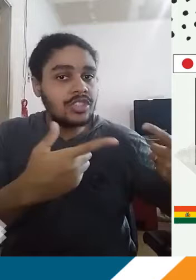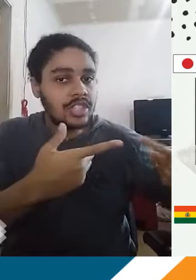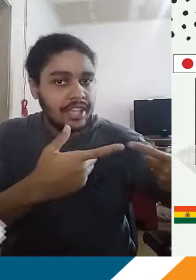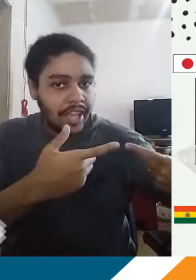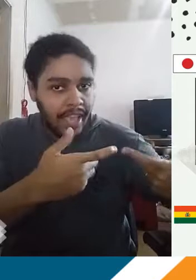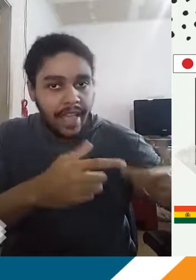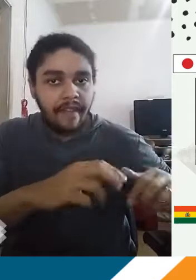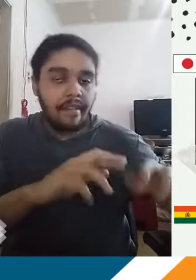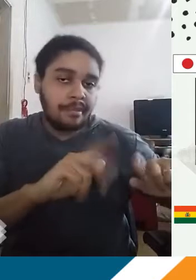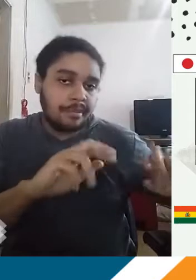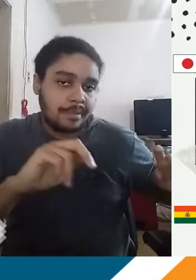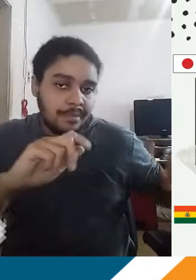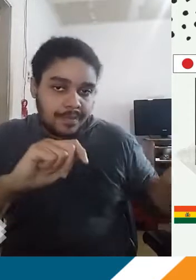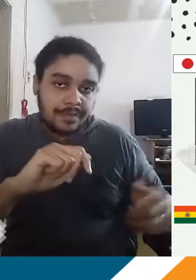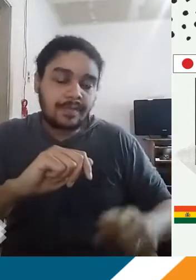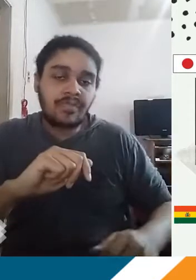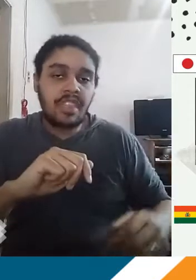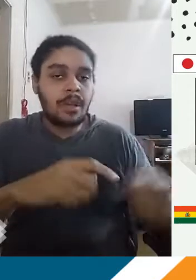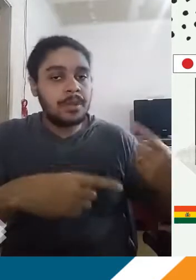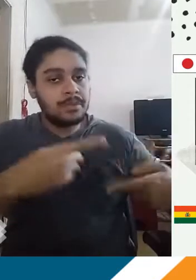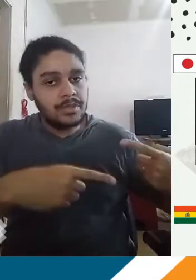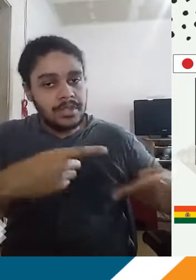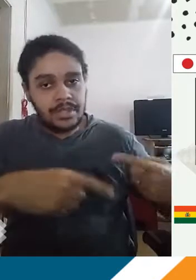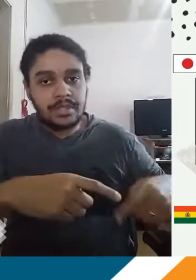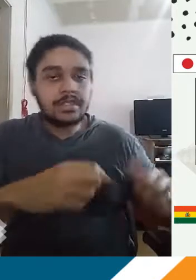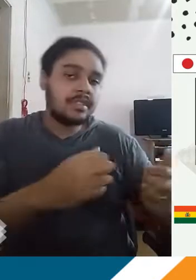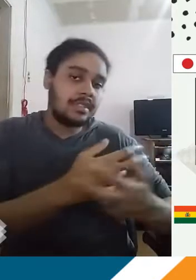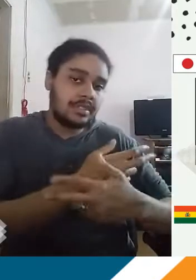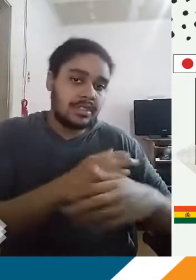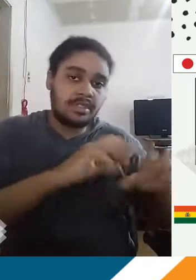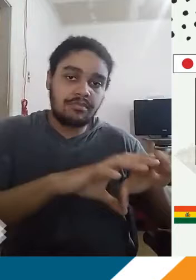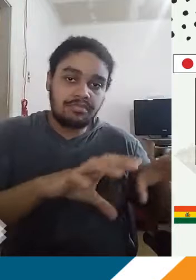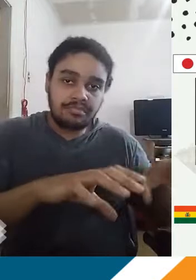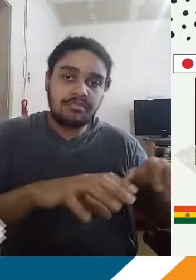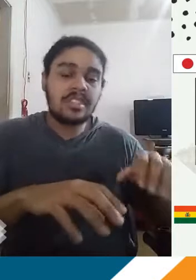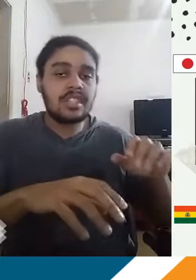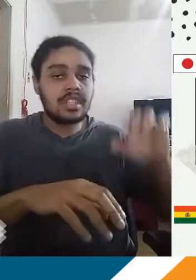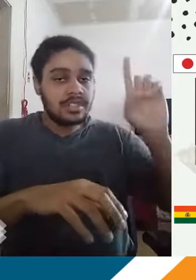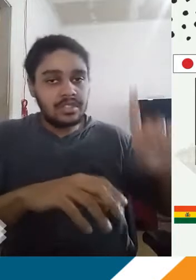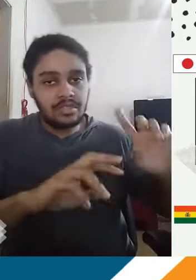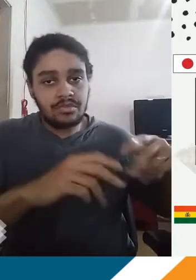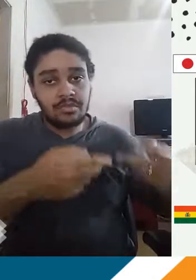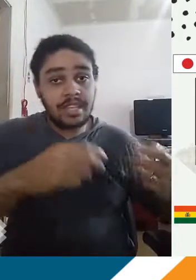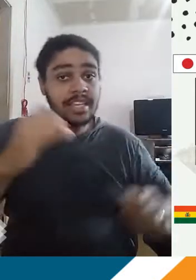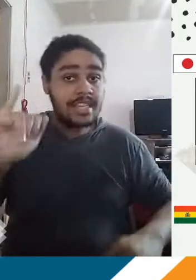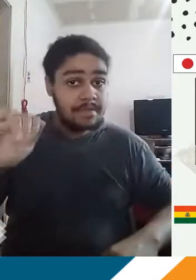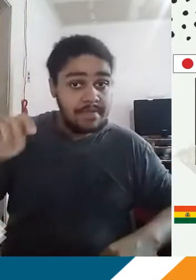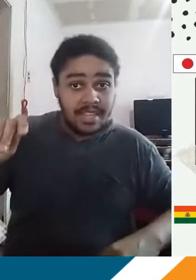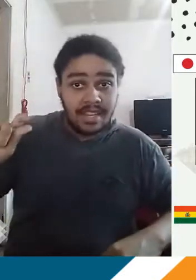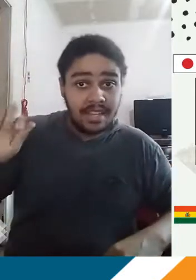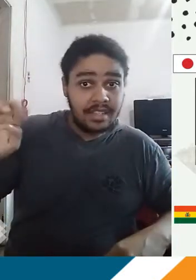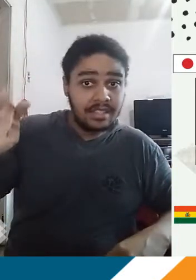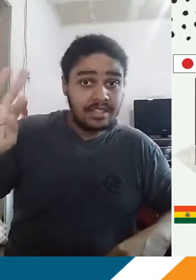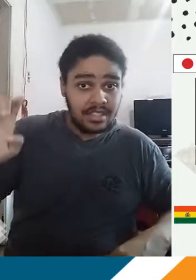de guerras, conflitos internos, perseguições, sejam elas políticas, étnicas, religiosas, e com violações de direitos humanos. Imigrantes são